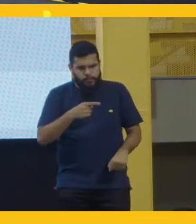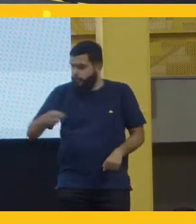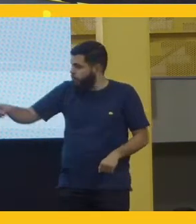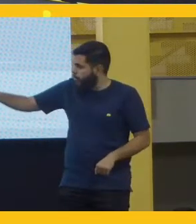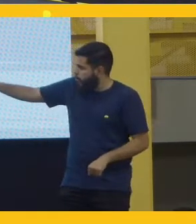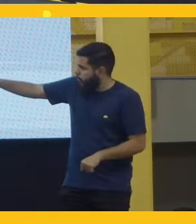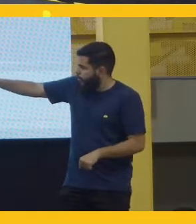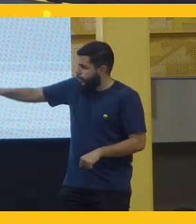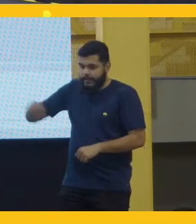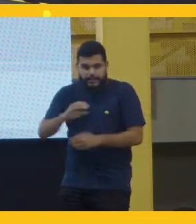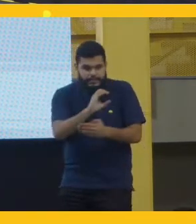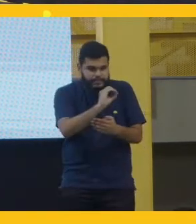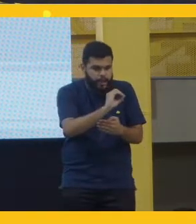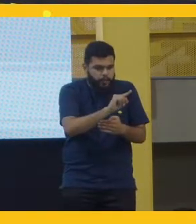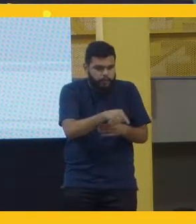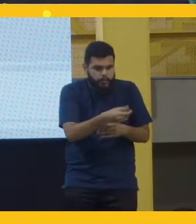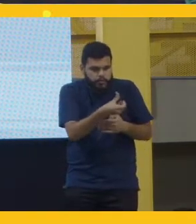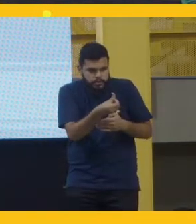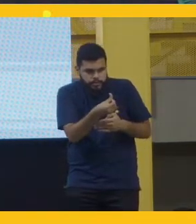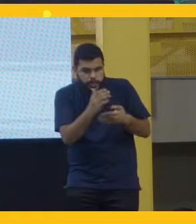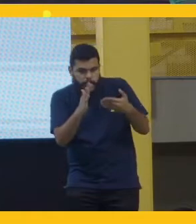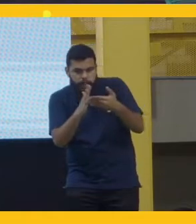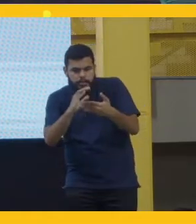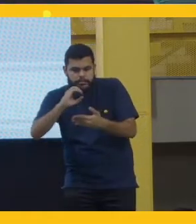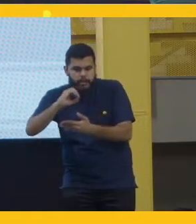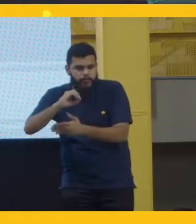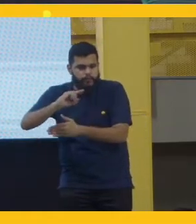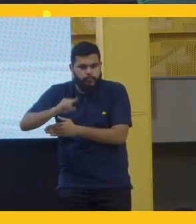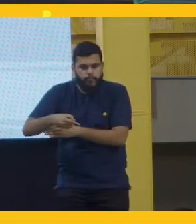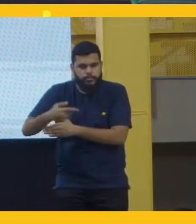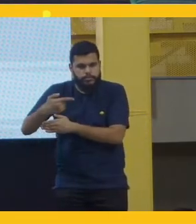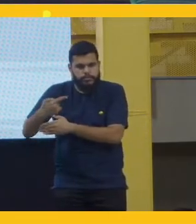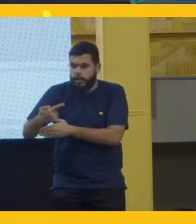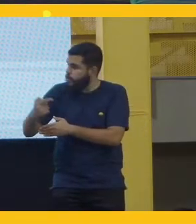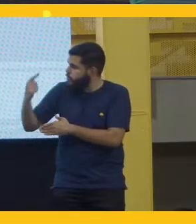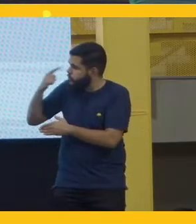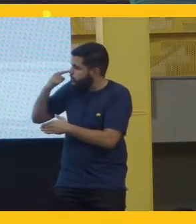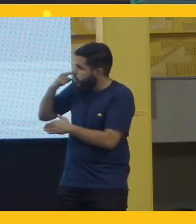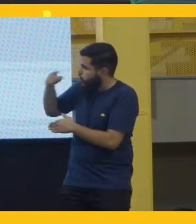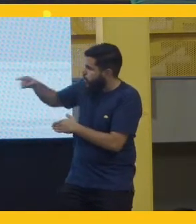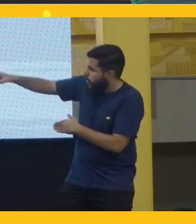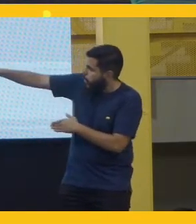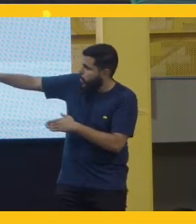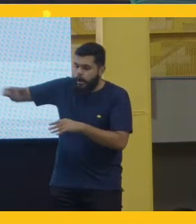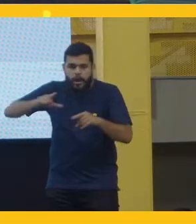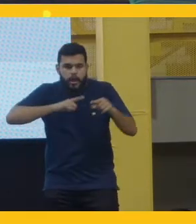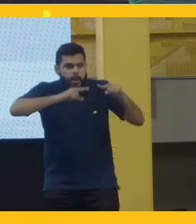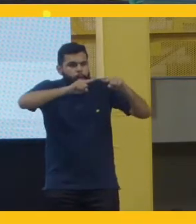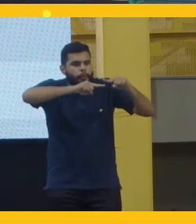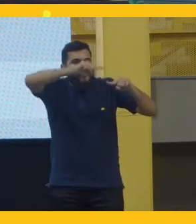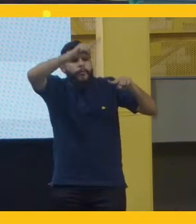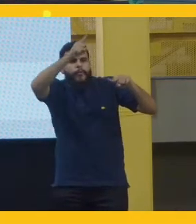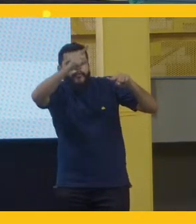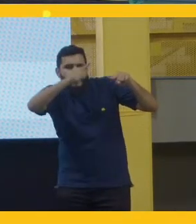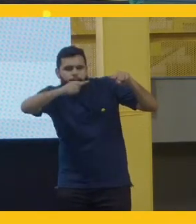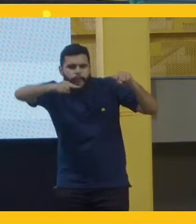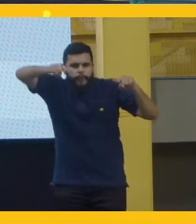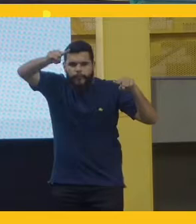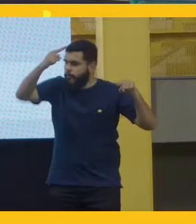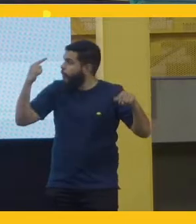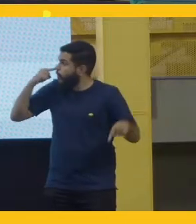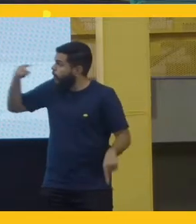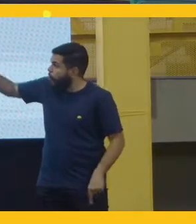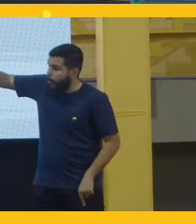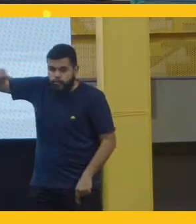Entre 0,6 e 0,7, eu vou notar que deu bagunça entre o quê? O solo